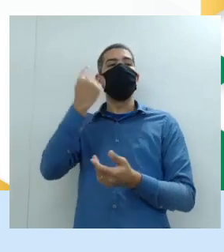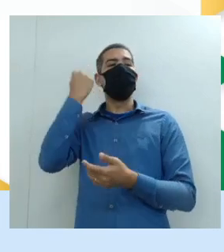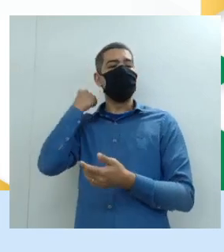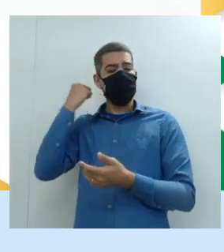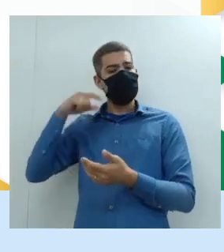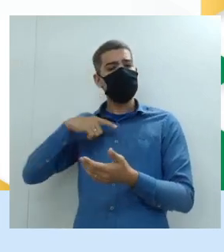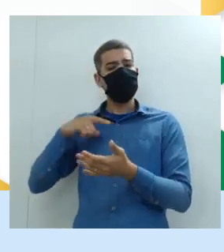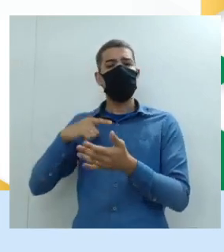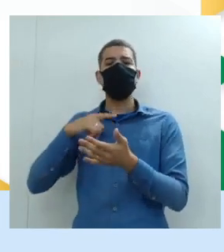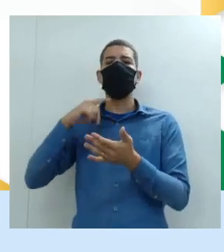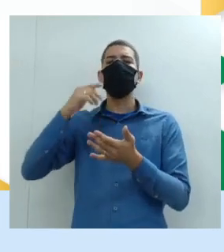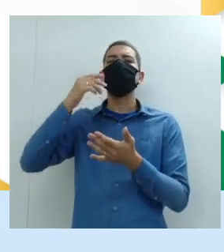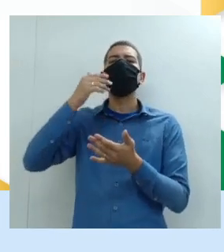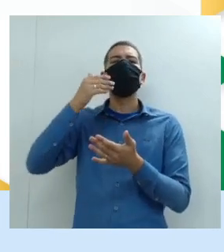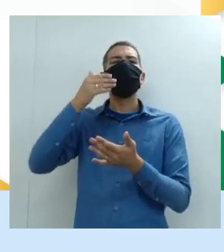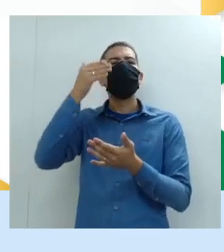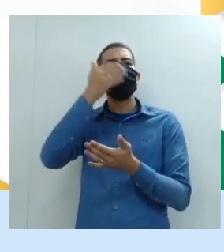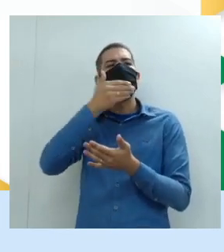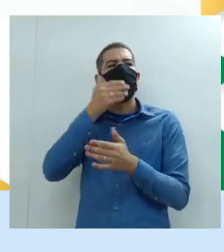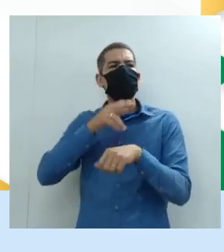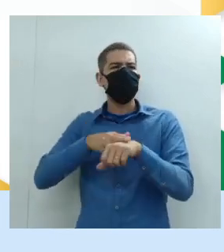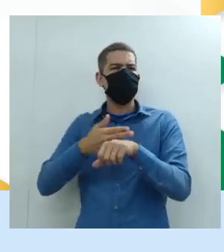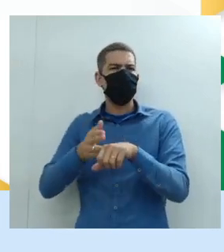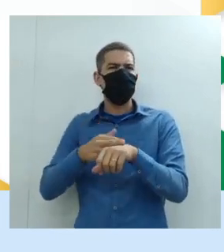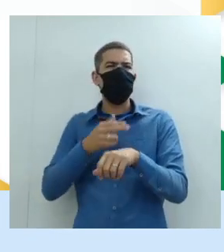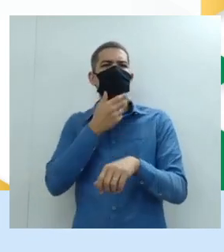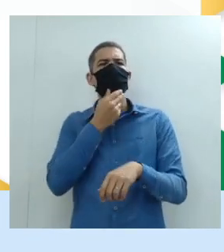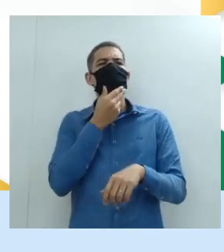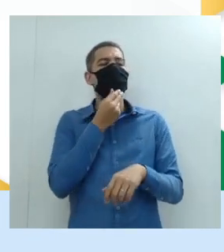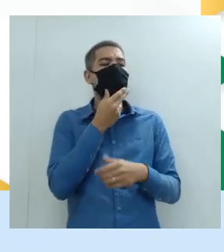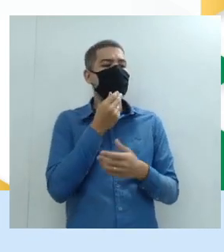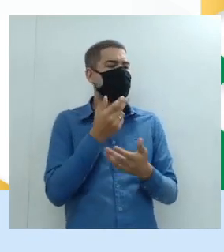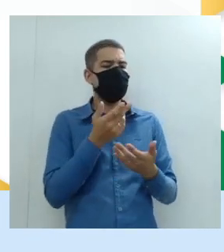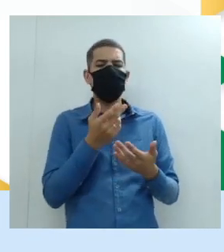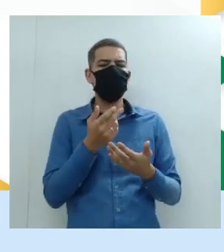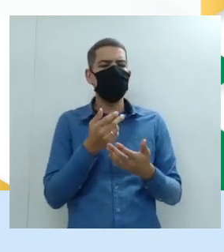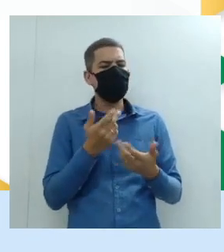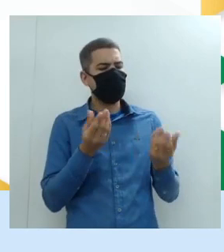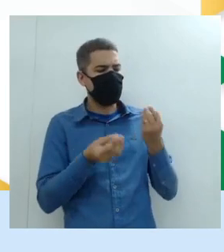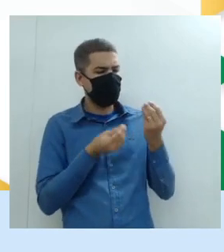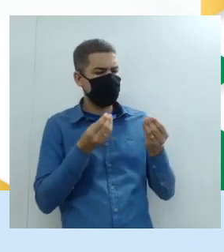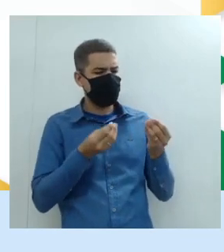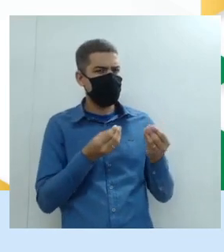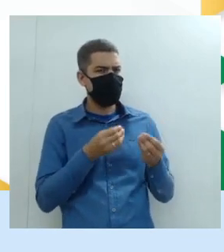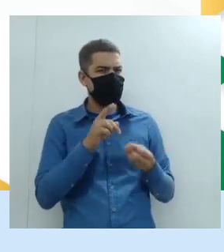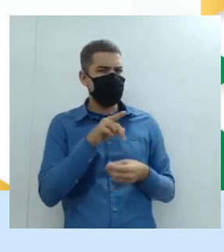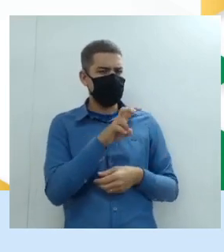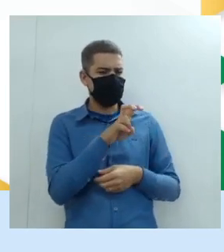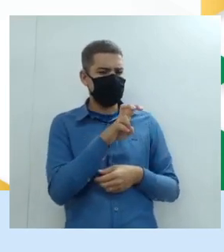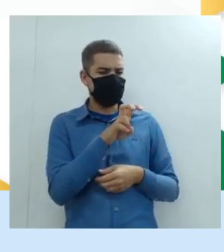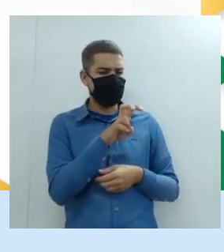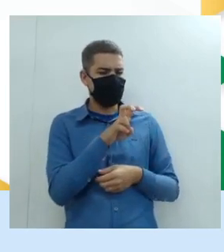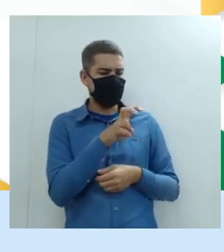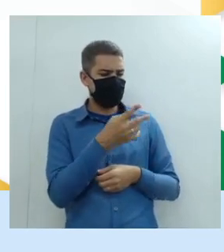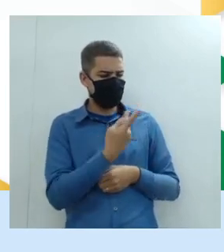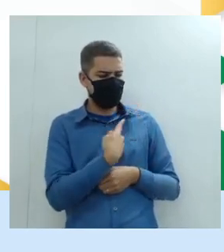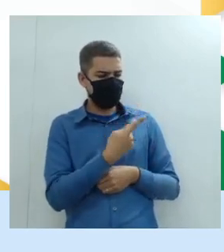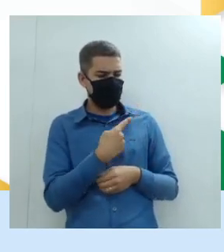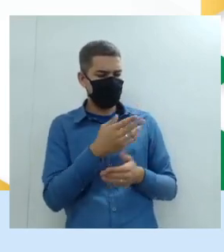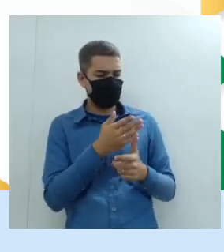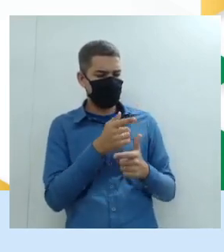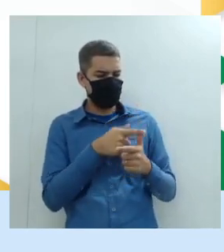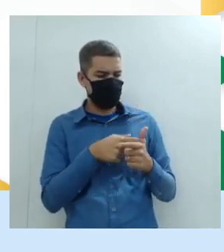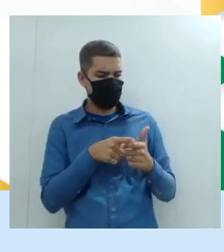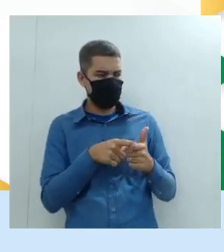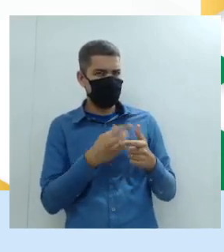recém-casados receberam os doces e ela quer dividir, o cara já está pensando matematicamente, 5 dividido por 2. Fica muito fácil, né? Não, não